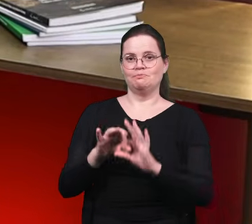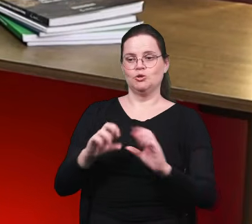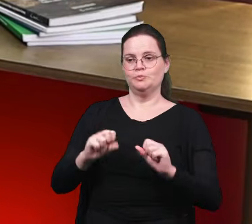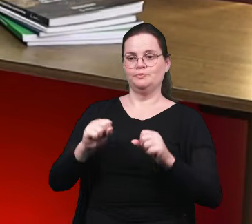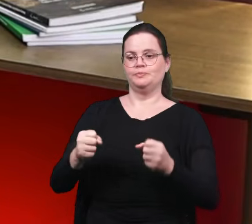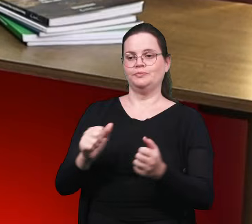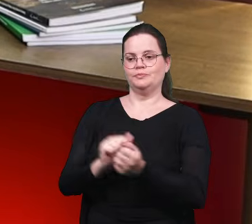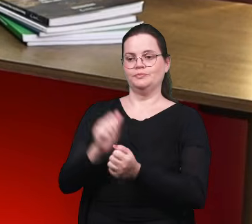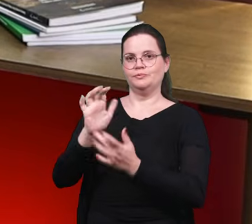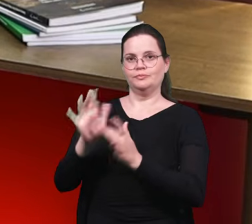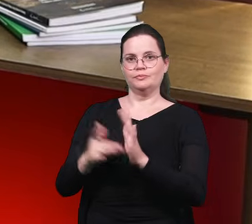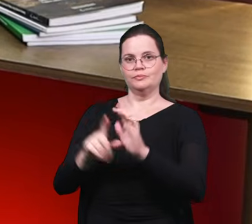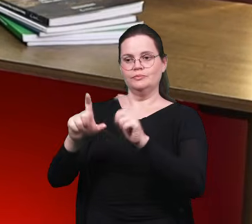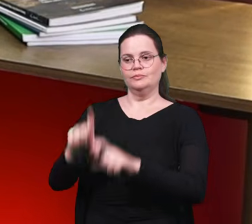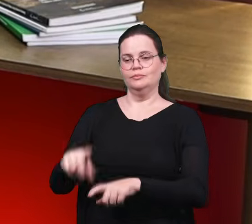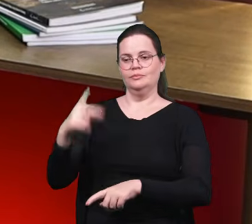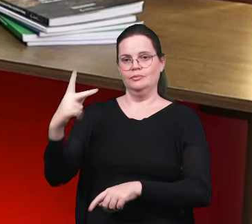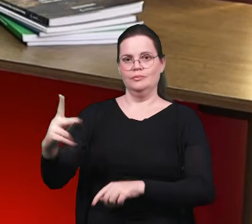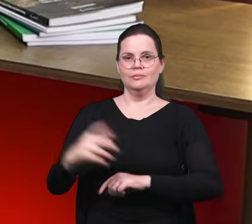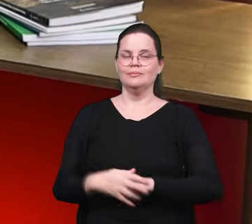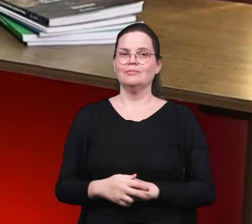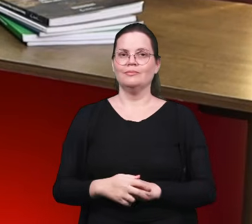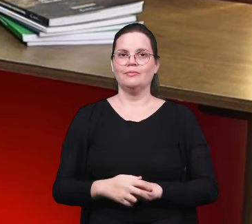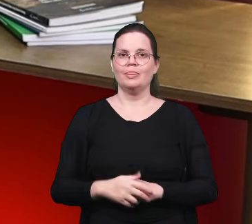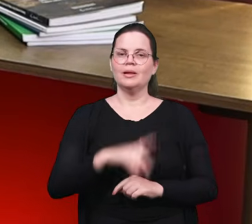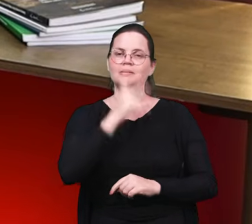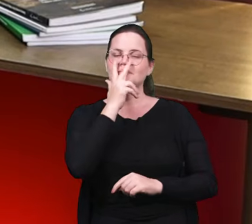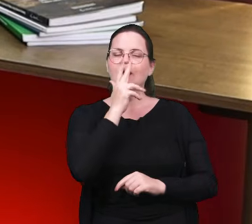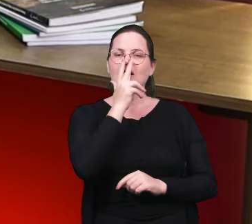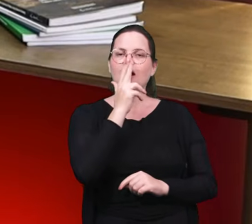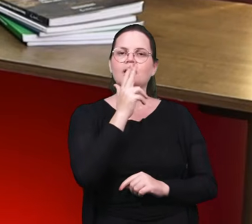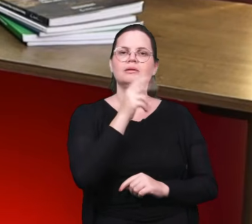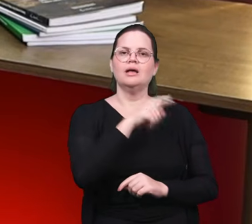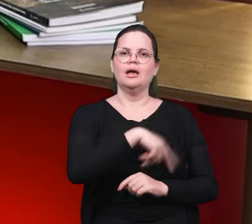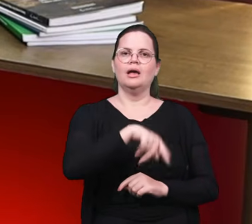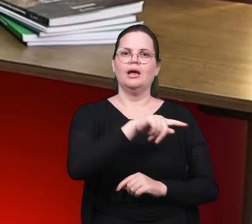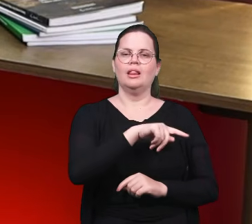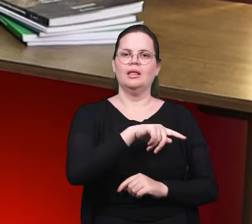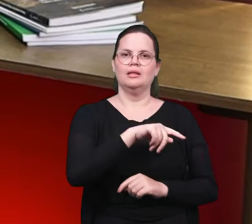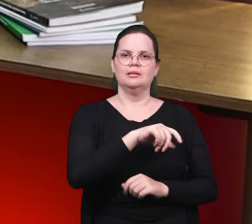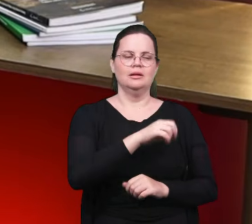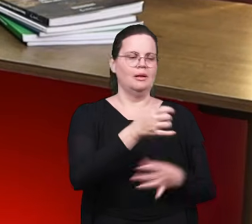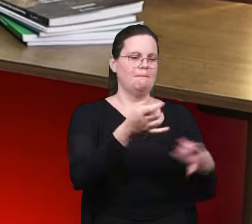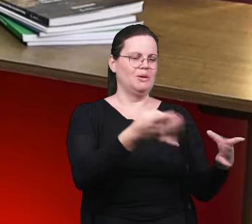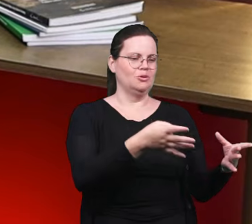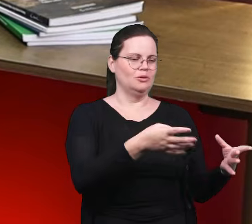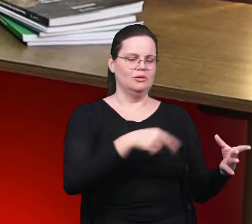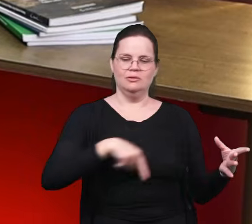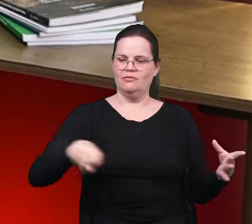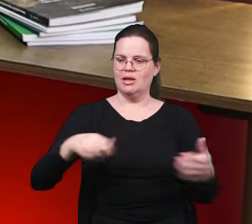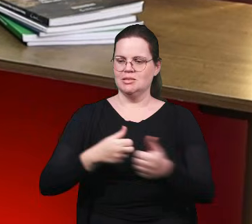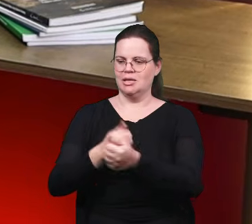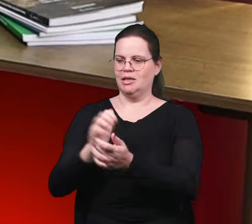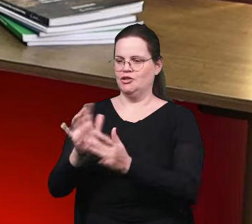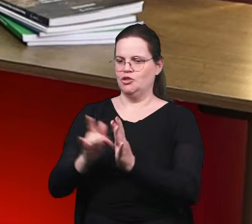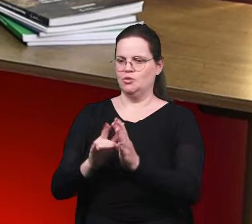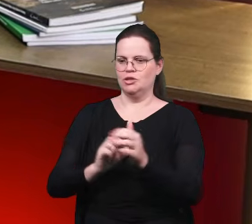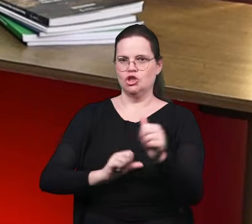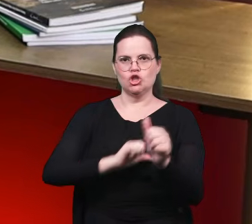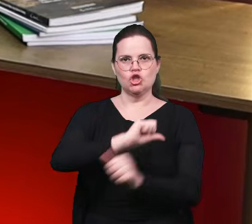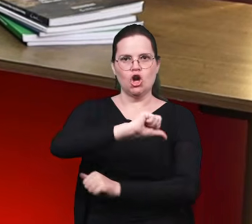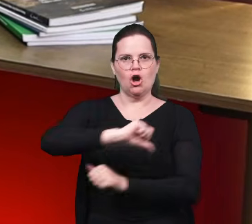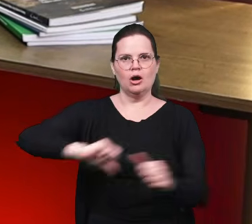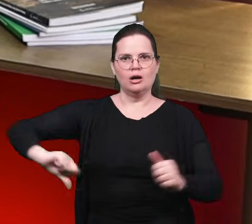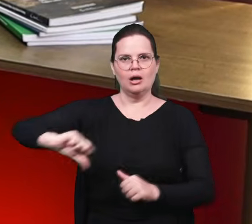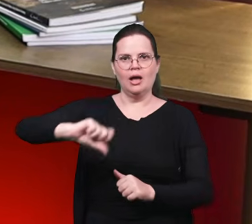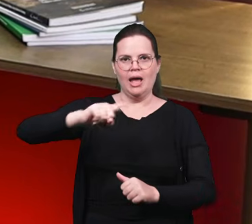Jesus. Glória a Deus. Então ele não estava fazendo uma troca ruim, né? Nós pudéssemos dizer isso, né? Mas ele